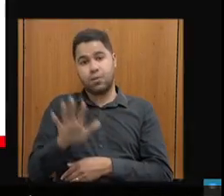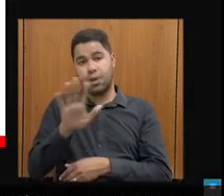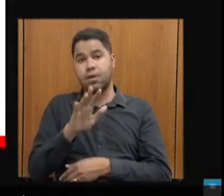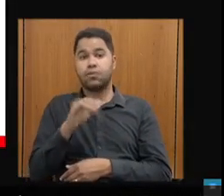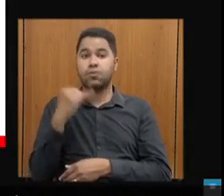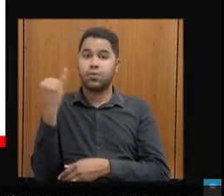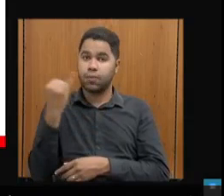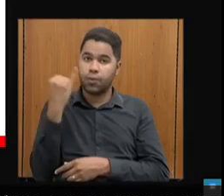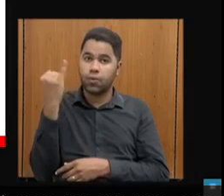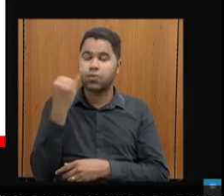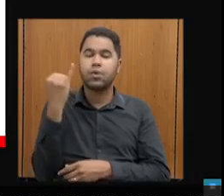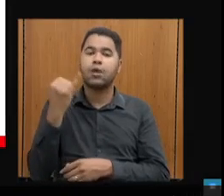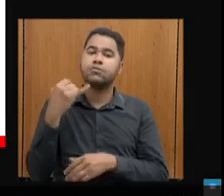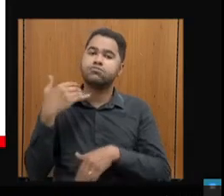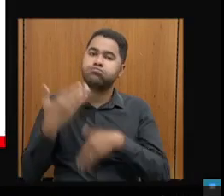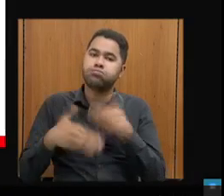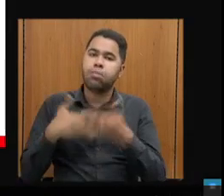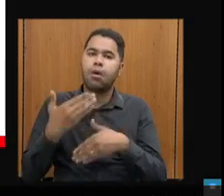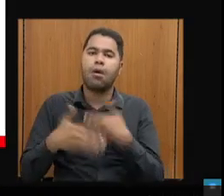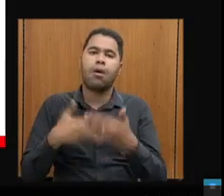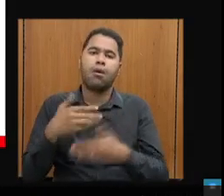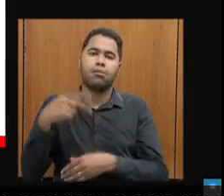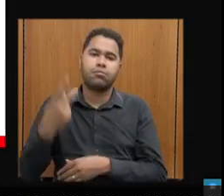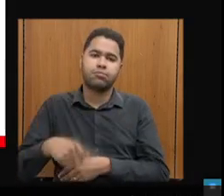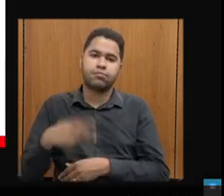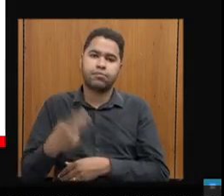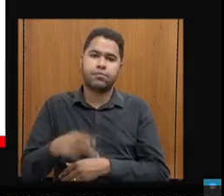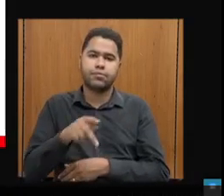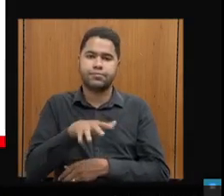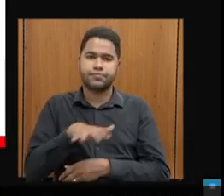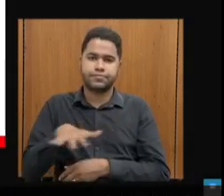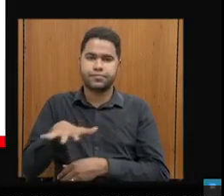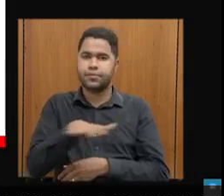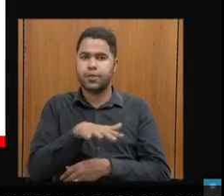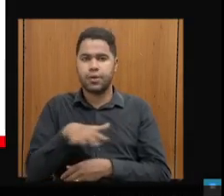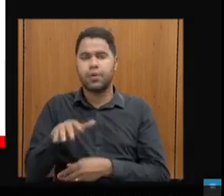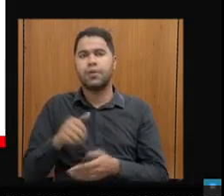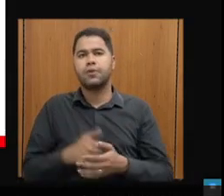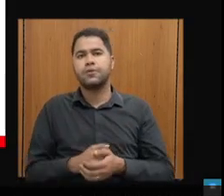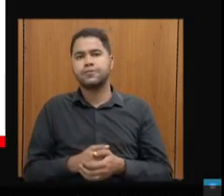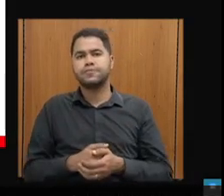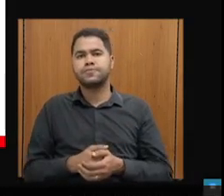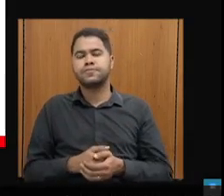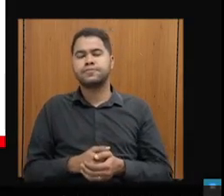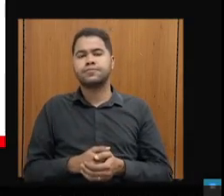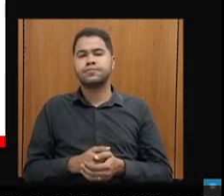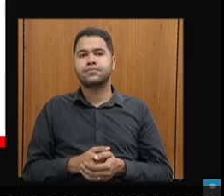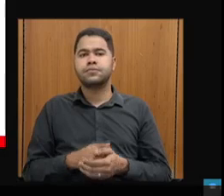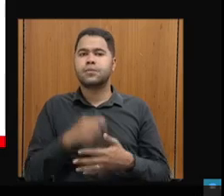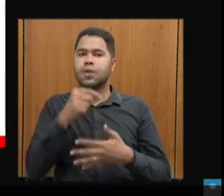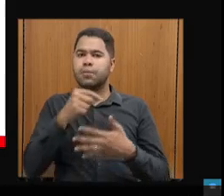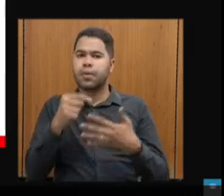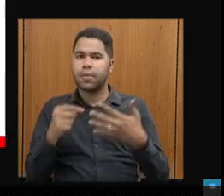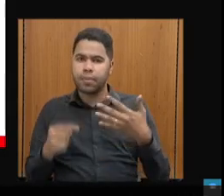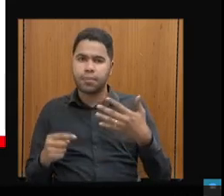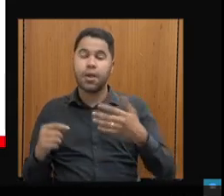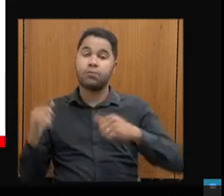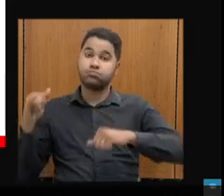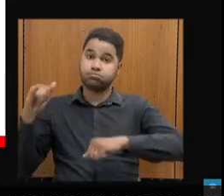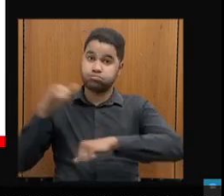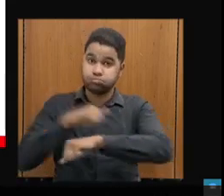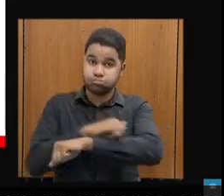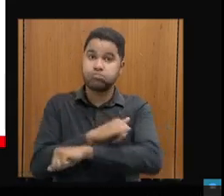para consolidar o desenvolvimento Nossa naquela região a demanda a pujança as companhias aéreas têm Total